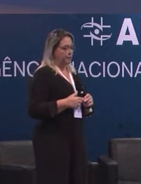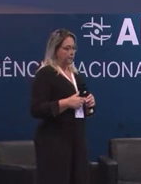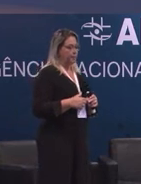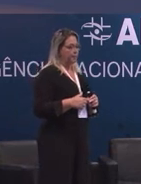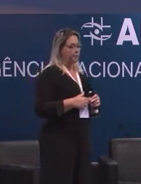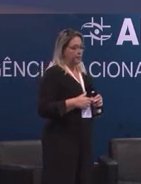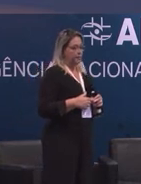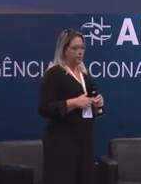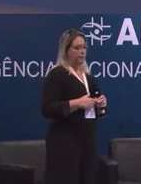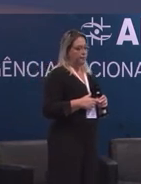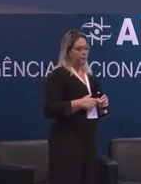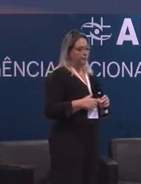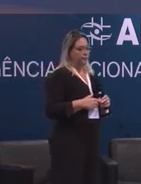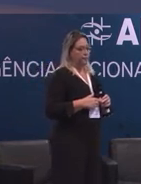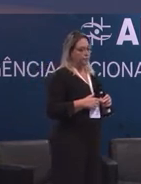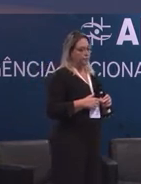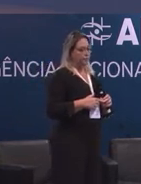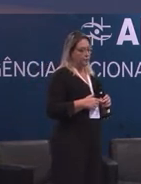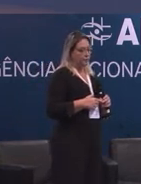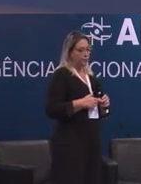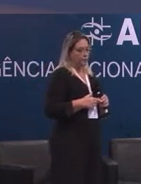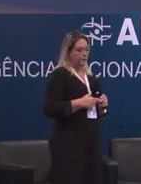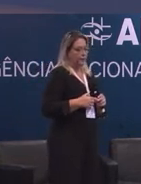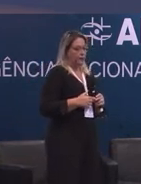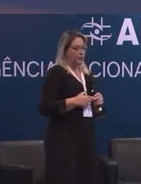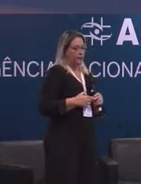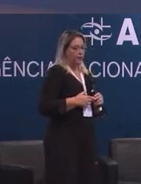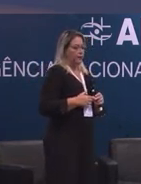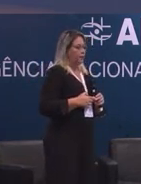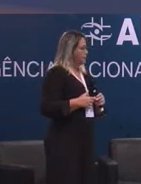66, de 2020.